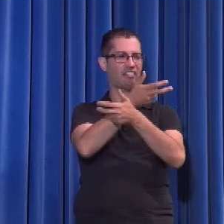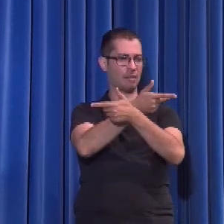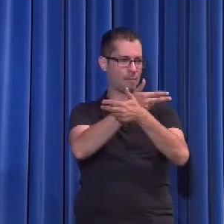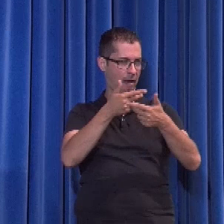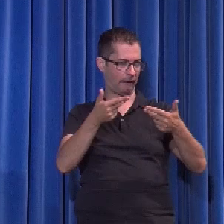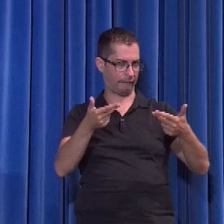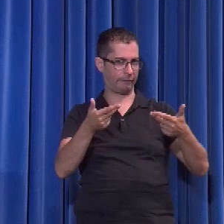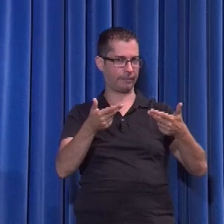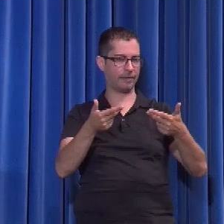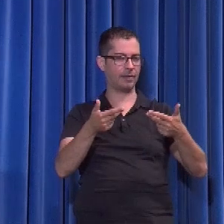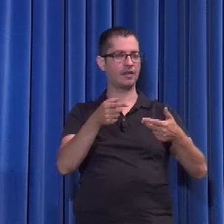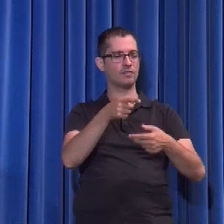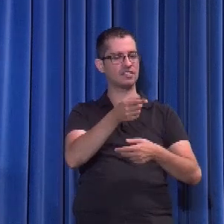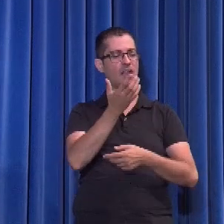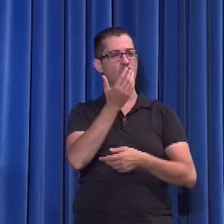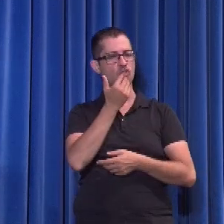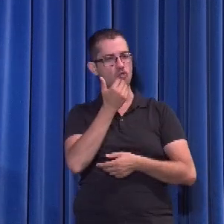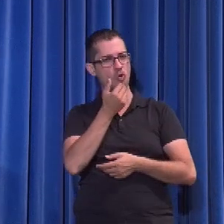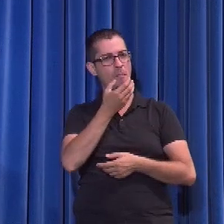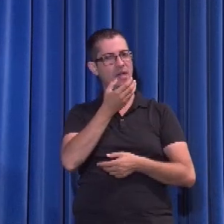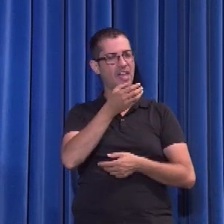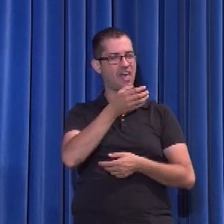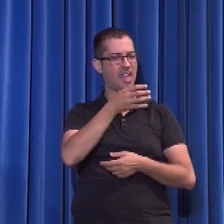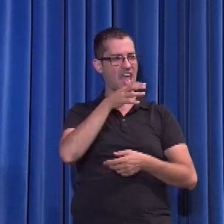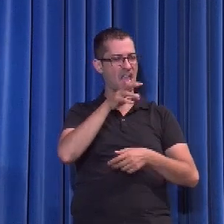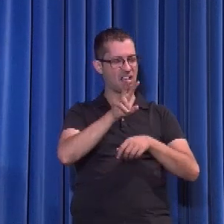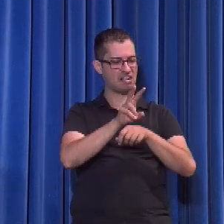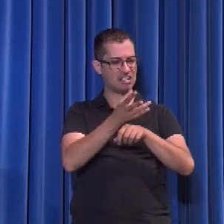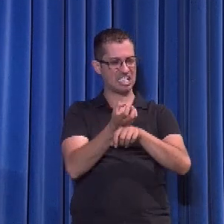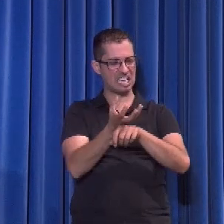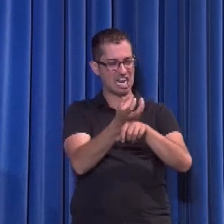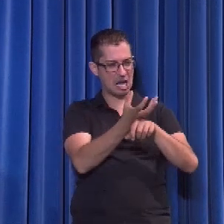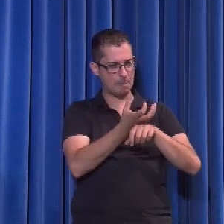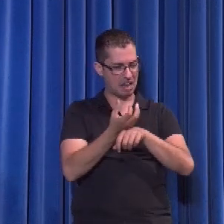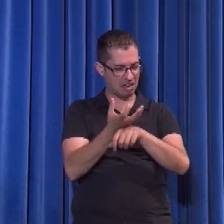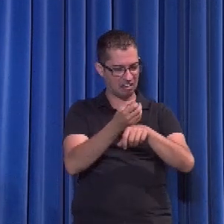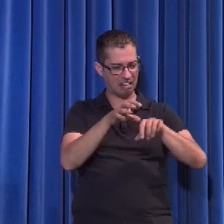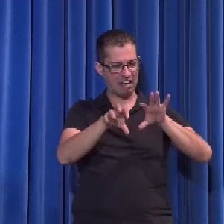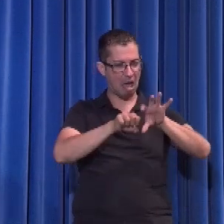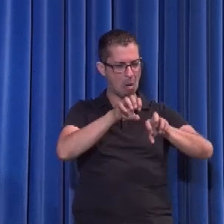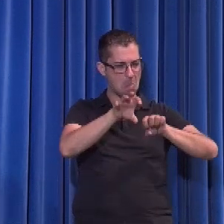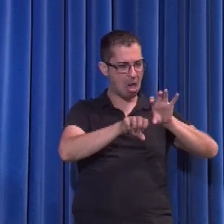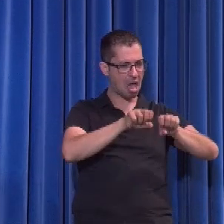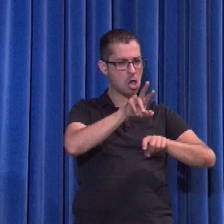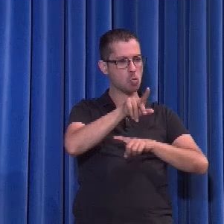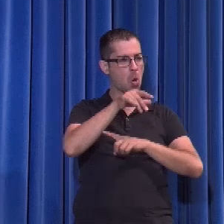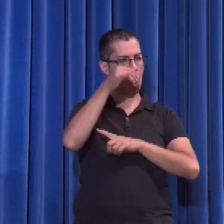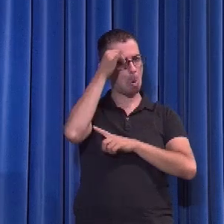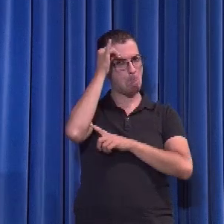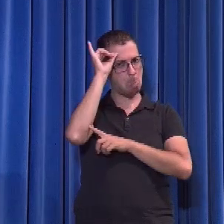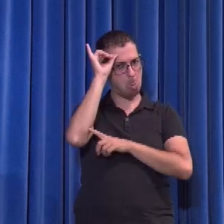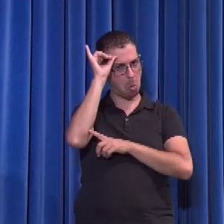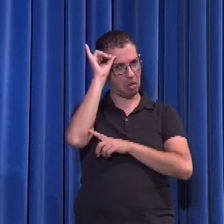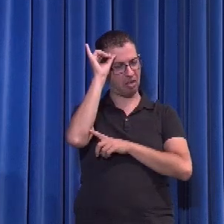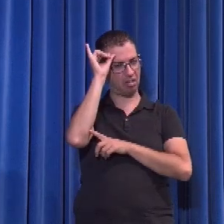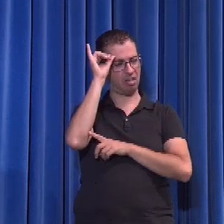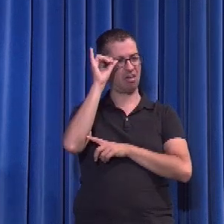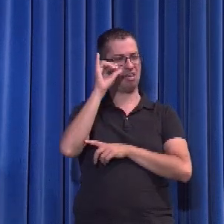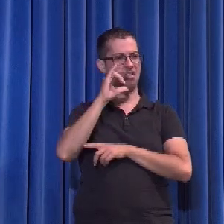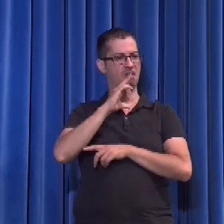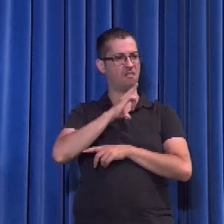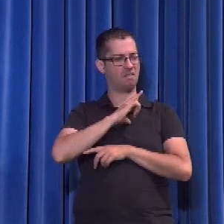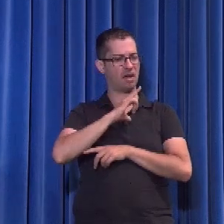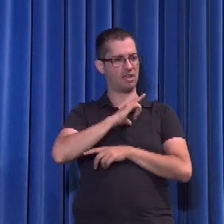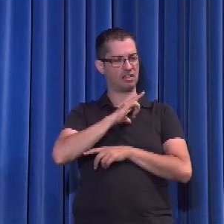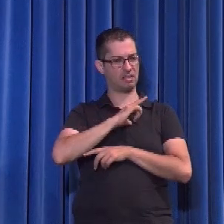far-te-ão comer ervas como os bois, e passar-se-ão 7 tempos por cima de ti, até